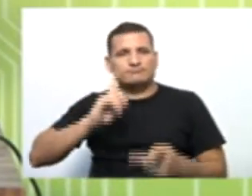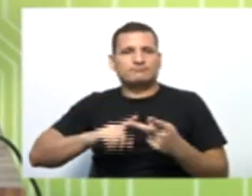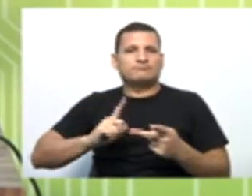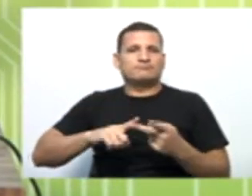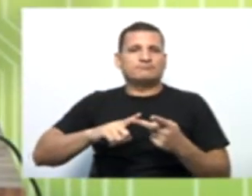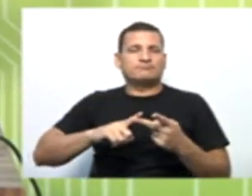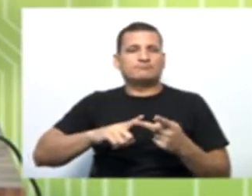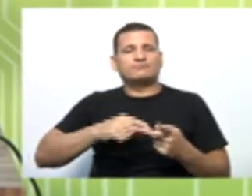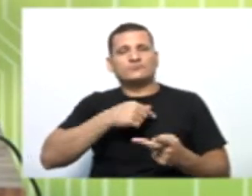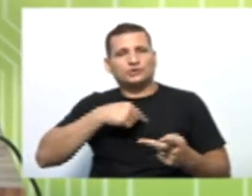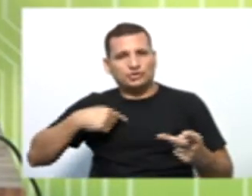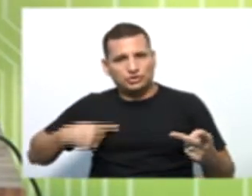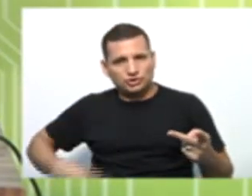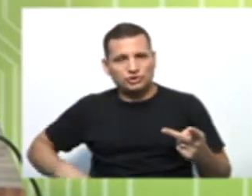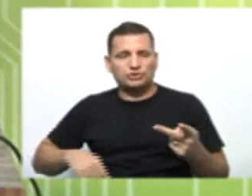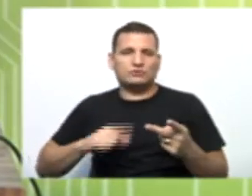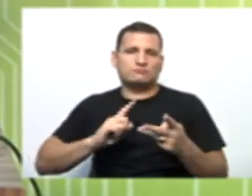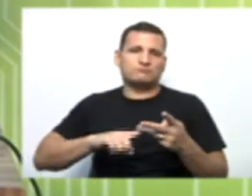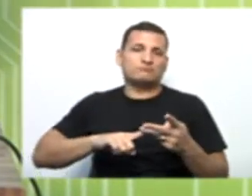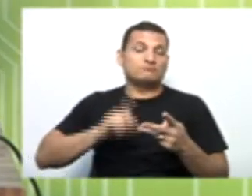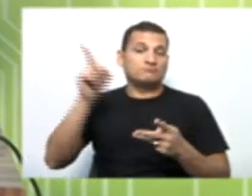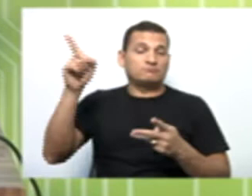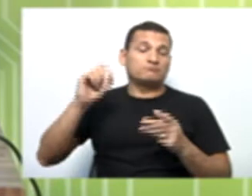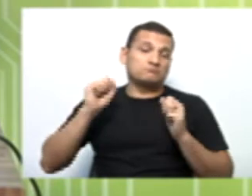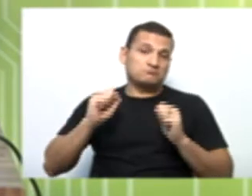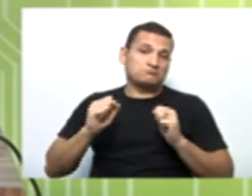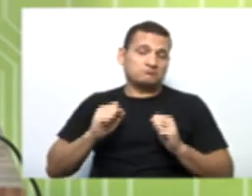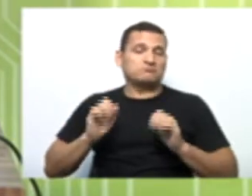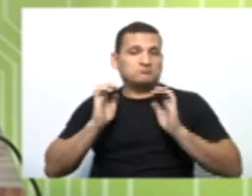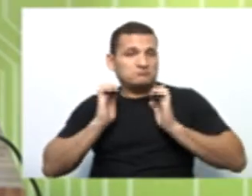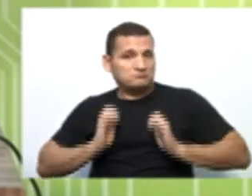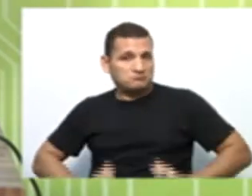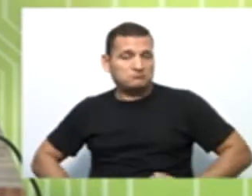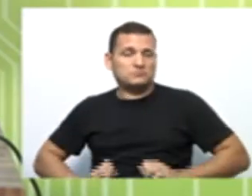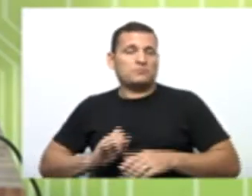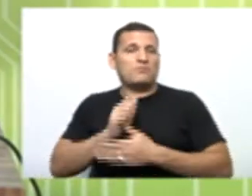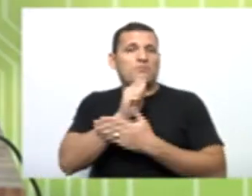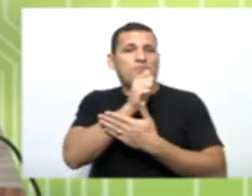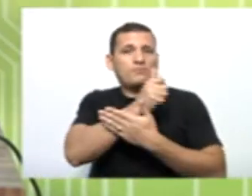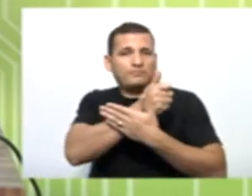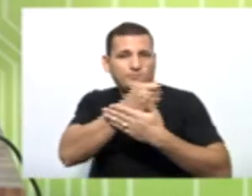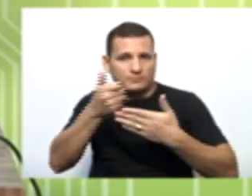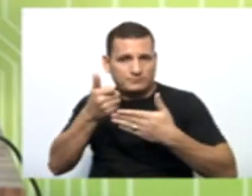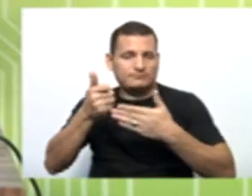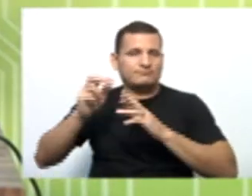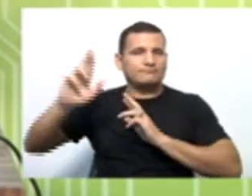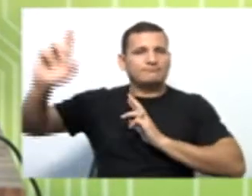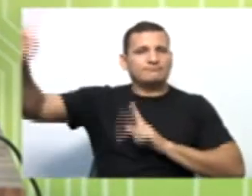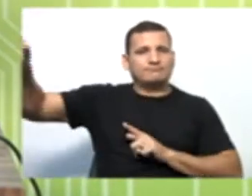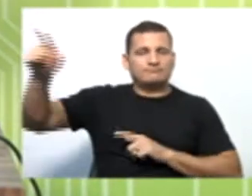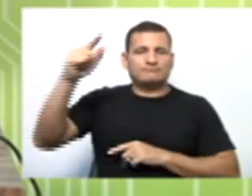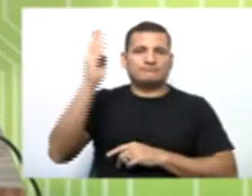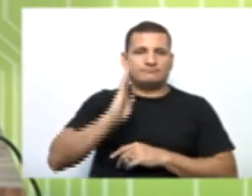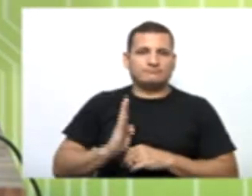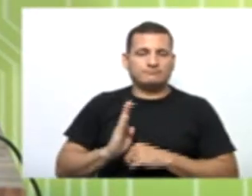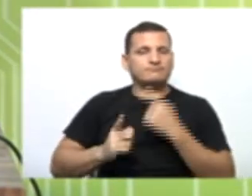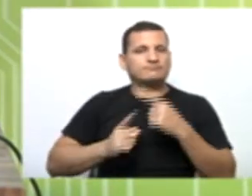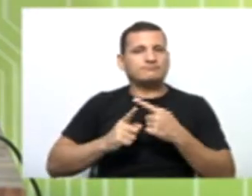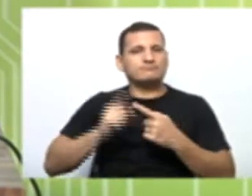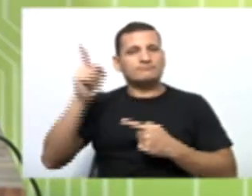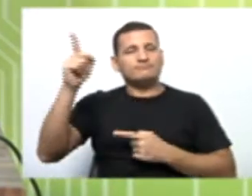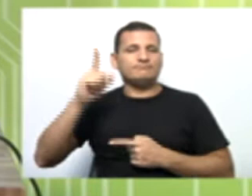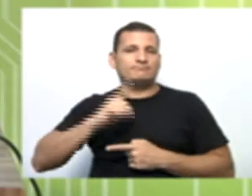China, ela pode ter princípios éticos e morais diferentes dos princípios éticos e morais dos brasileiros, porque eles tiveram